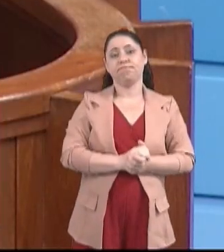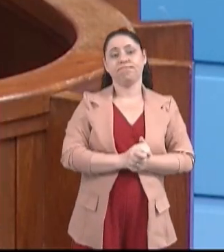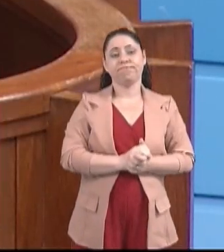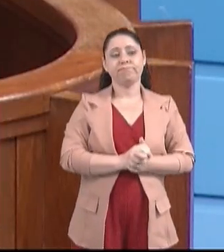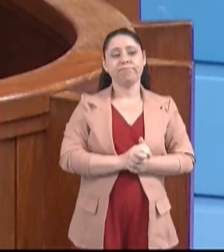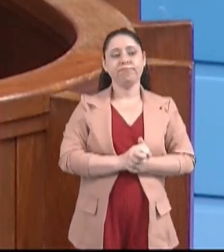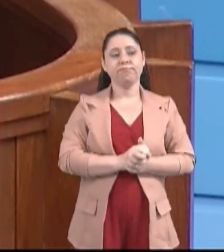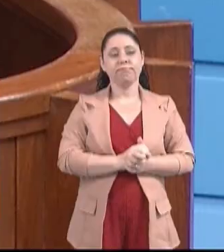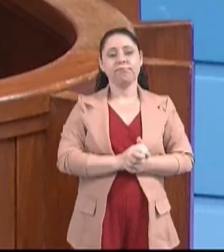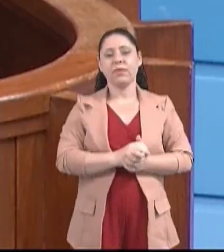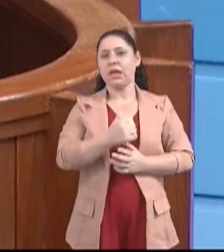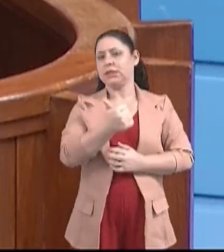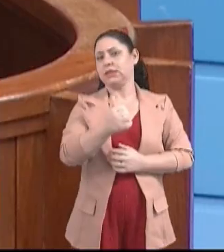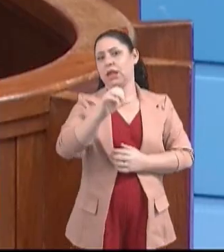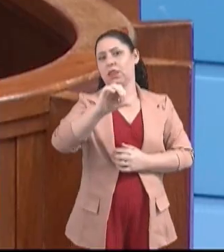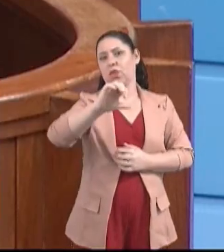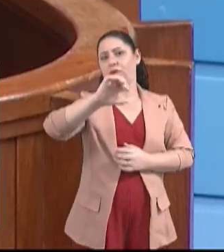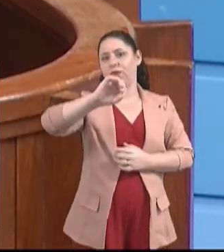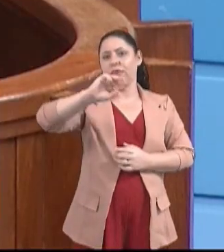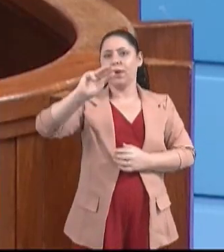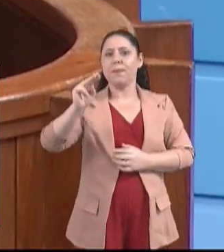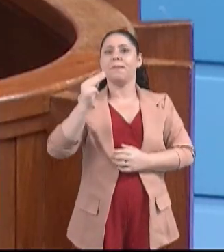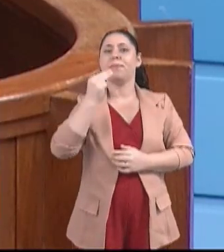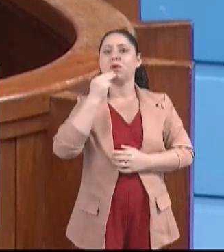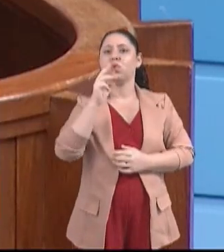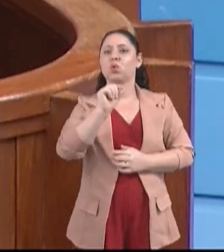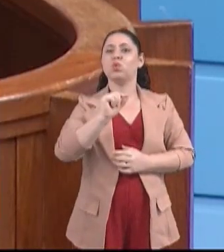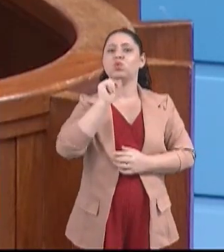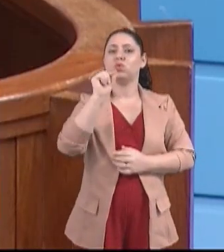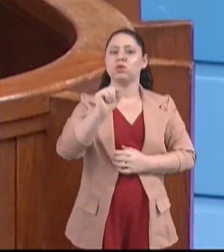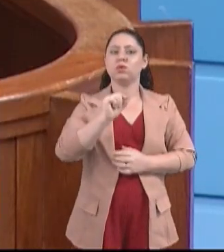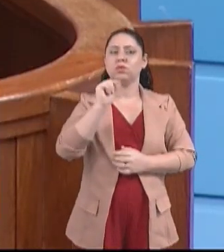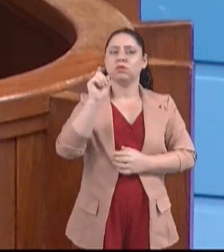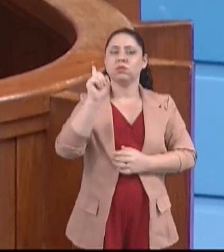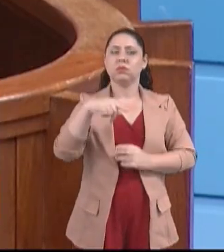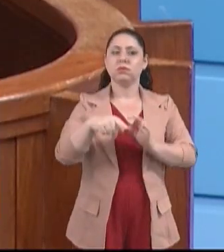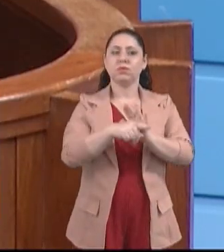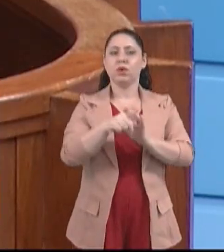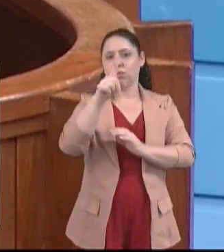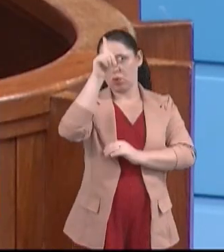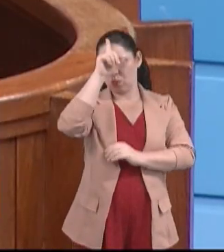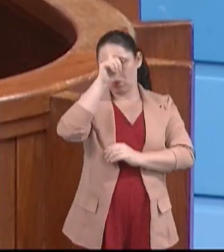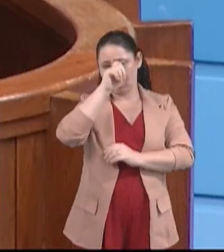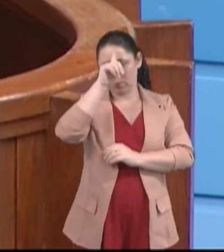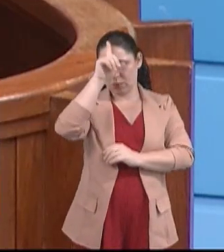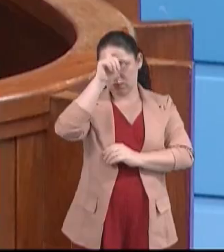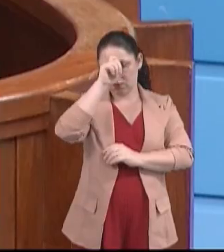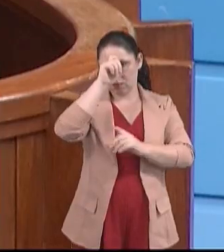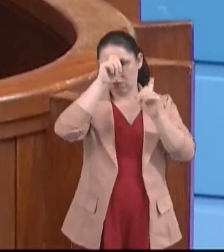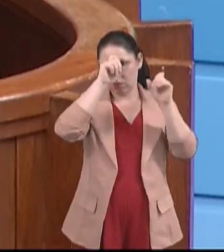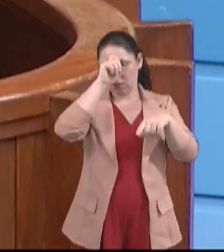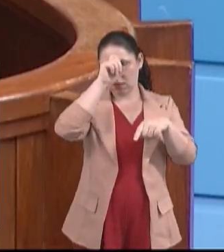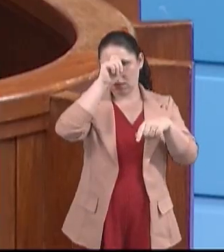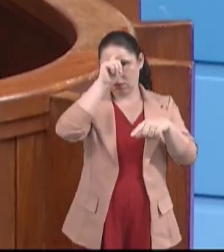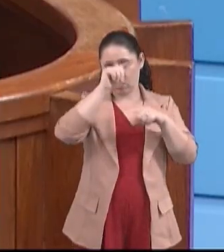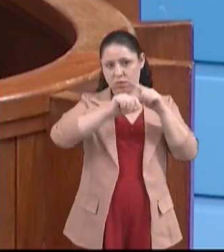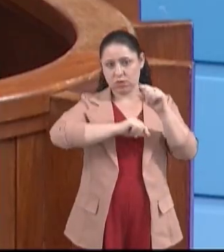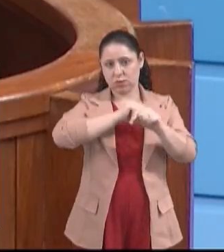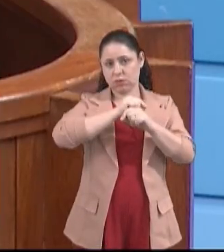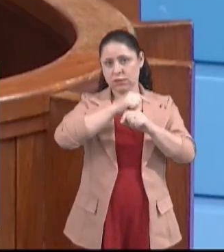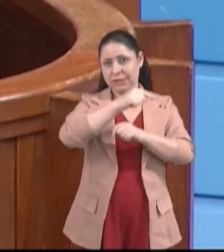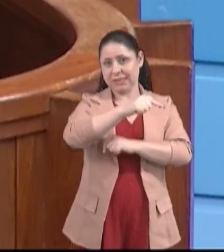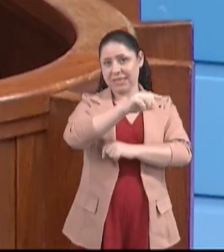Uma despesa de R$190 milhões de um hospital que ele é praticamente